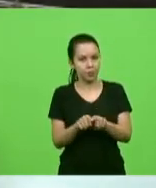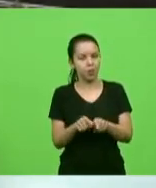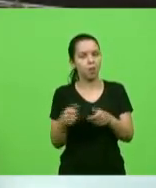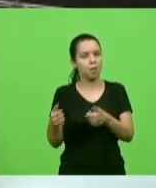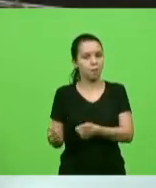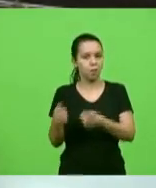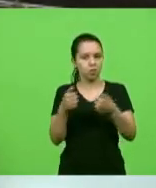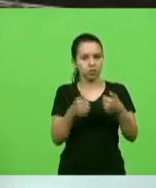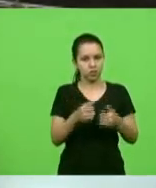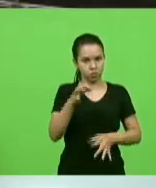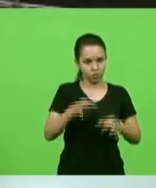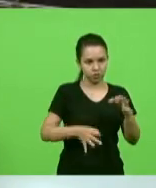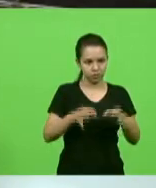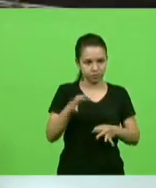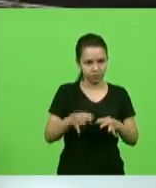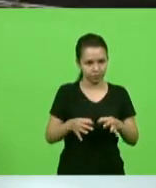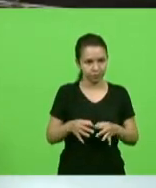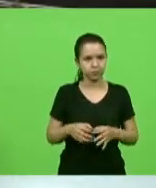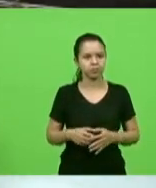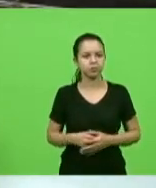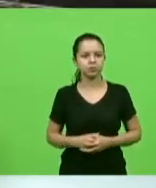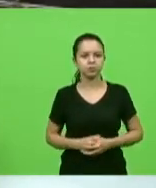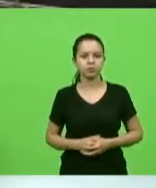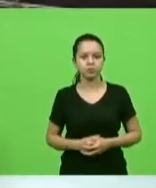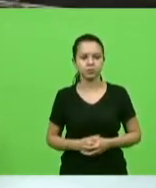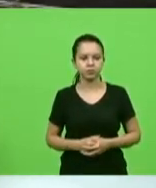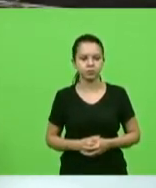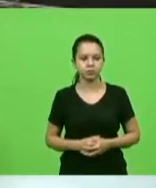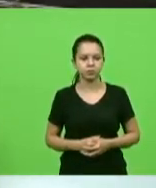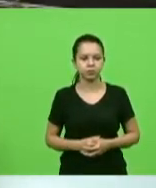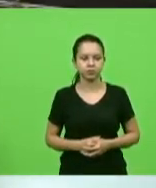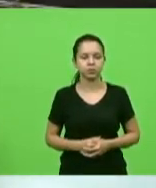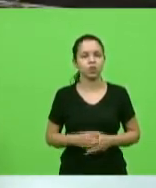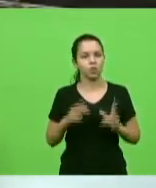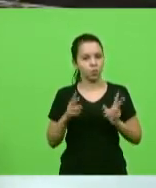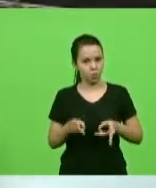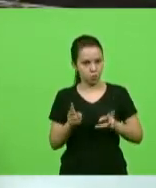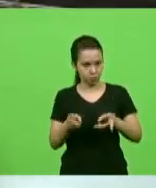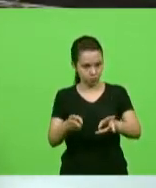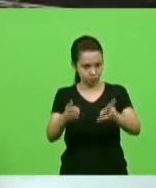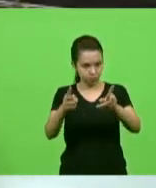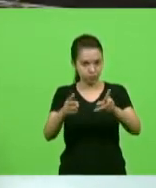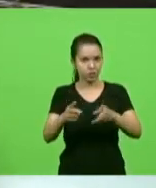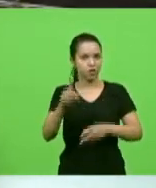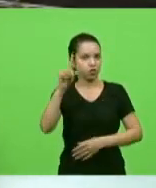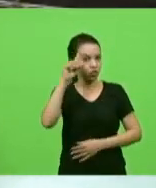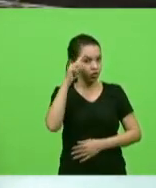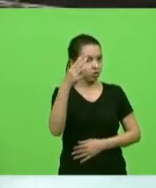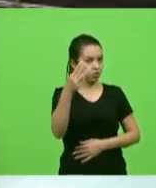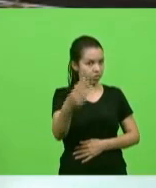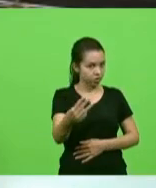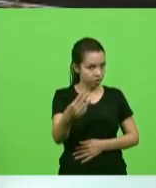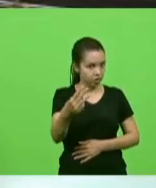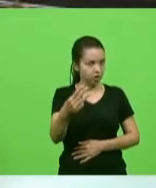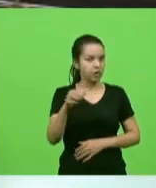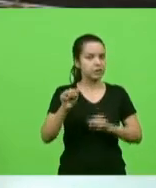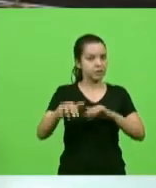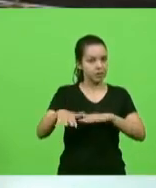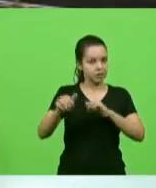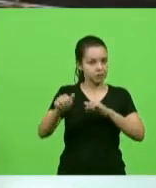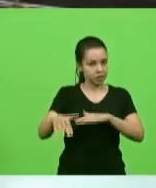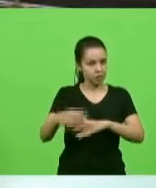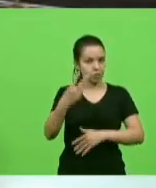judiciário assim afirmei pato continua no dia três de setembro de